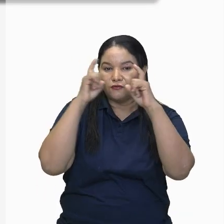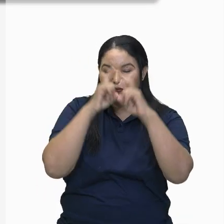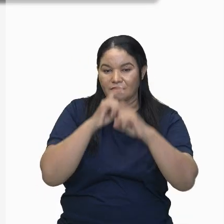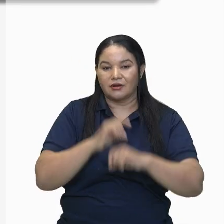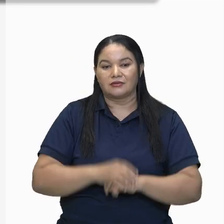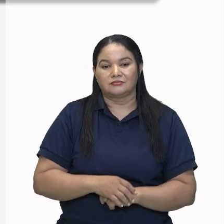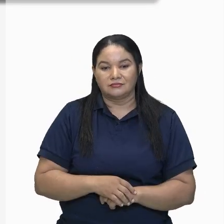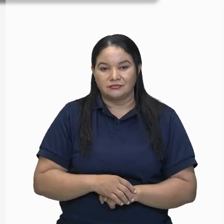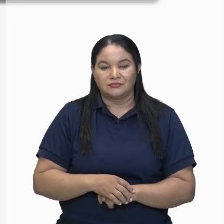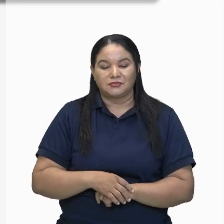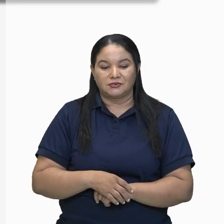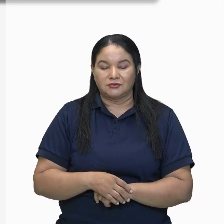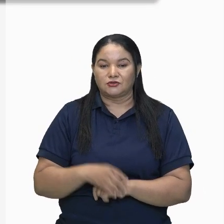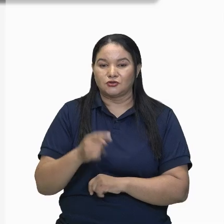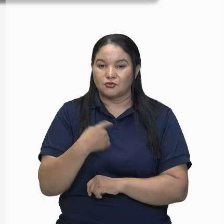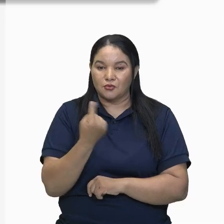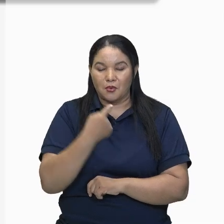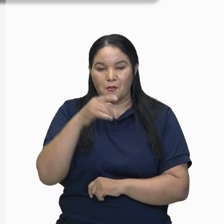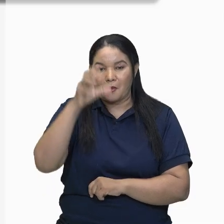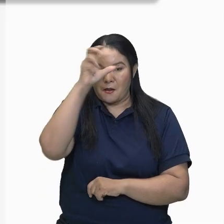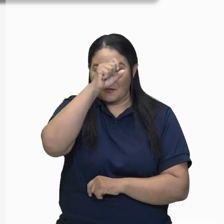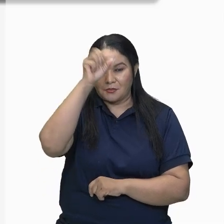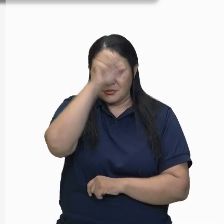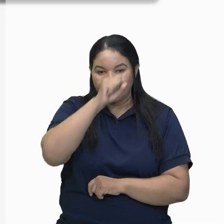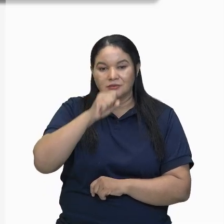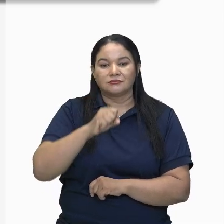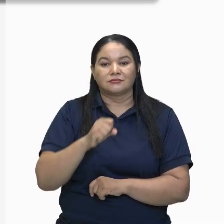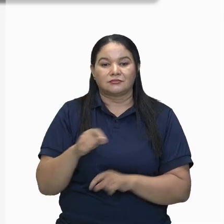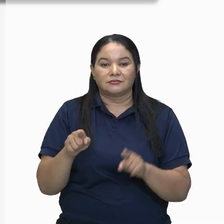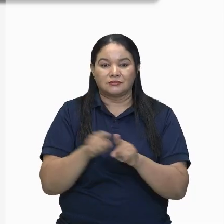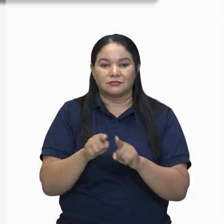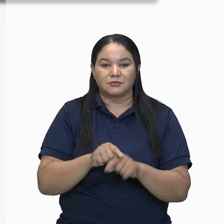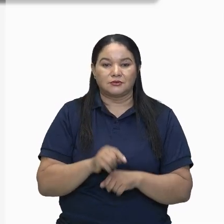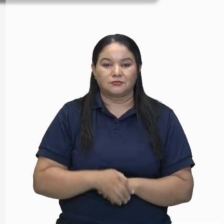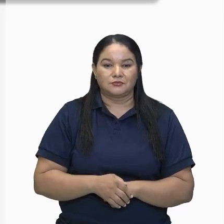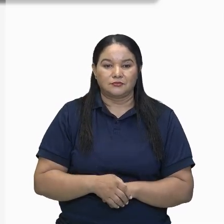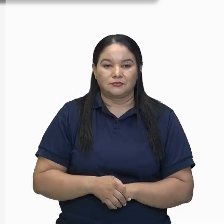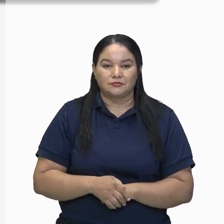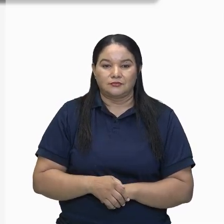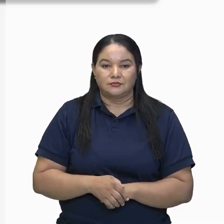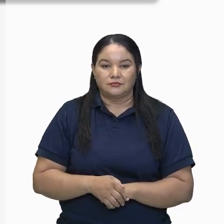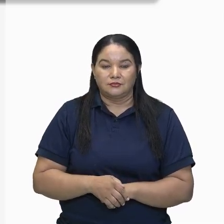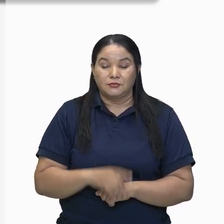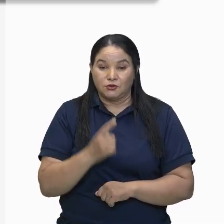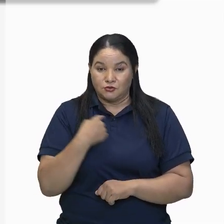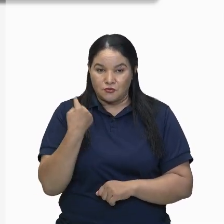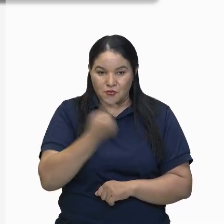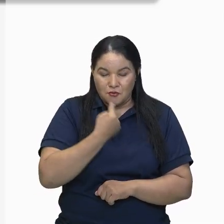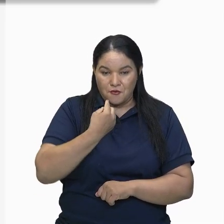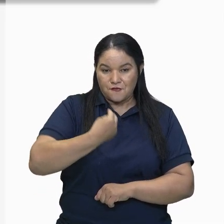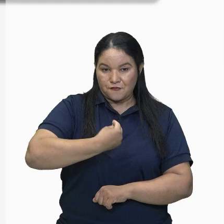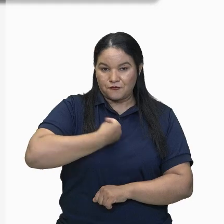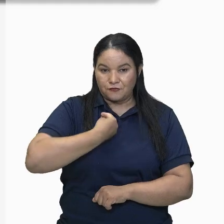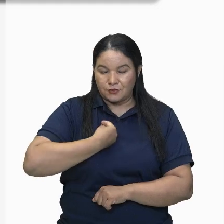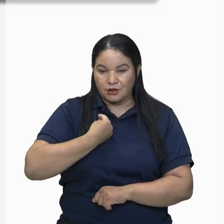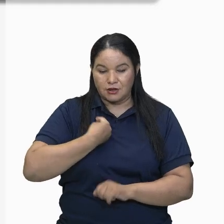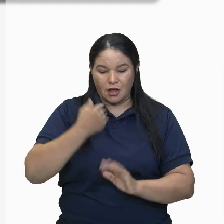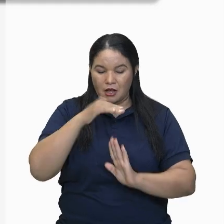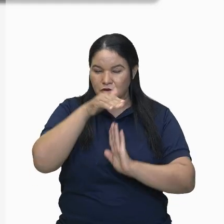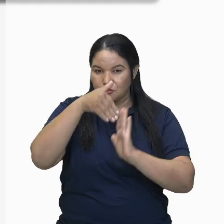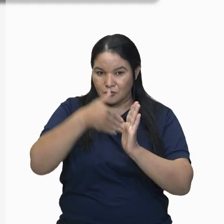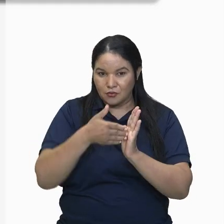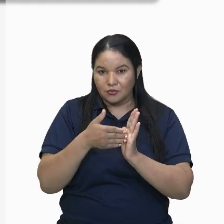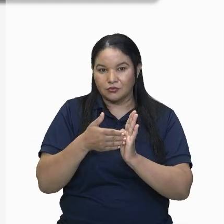parte do nosso aprendizado. E ao abraçarmos, olha aí, tudo o que a vida